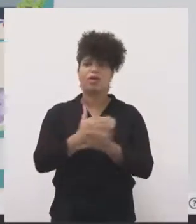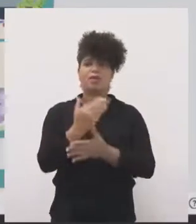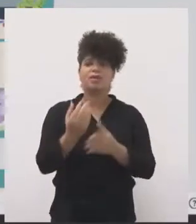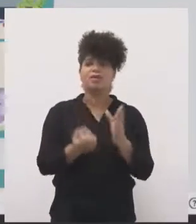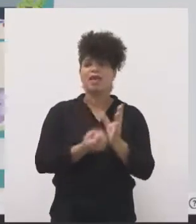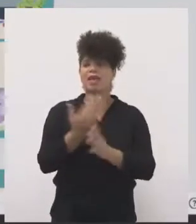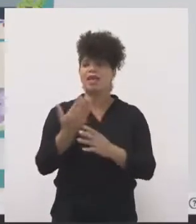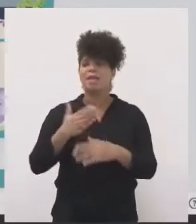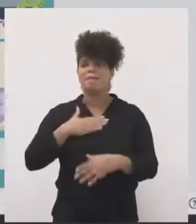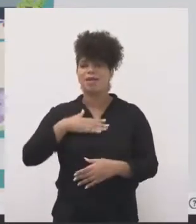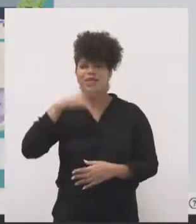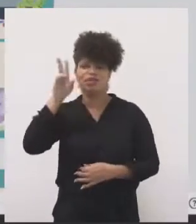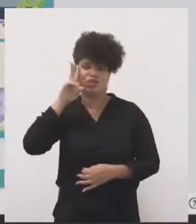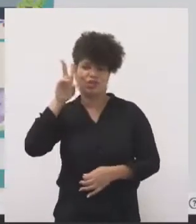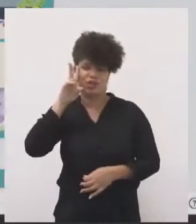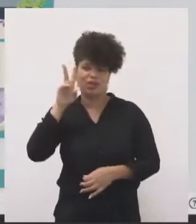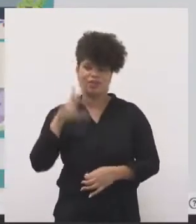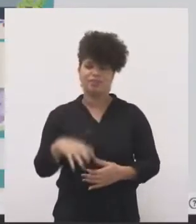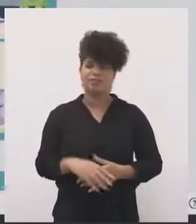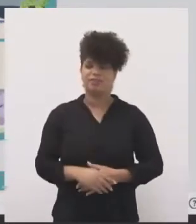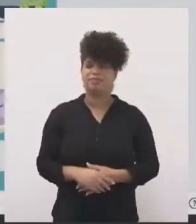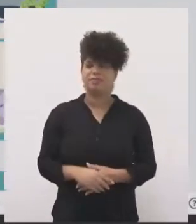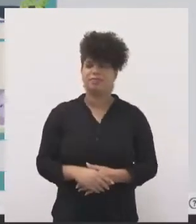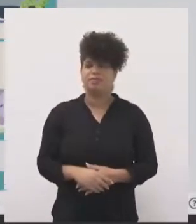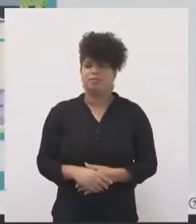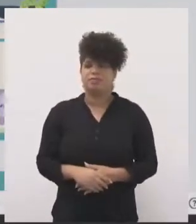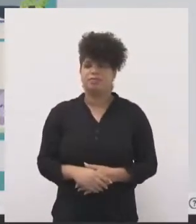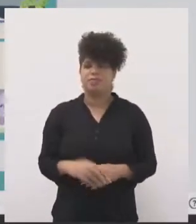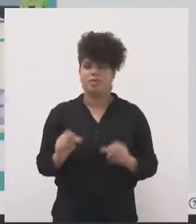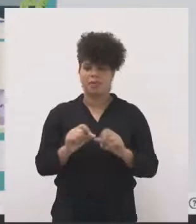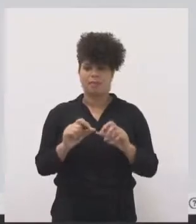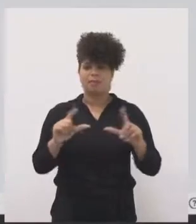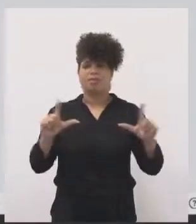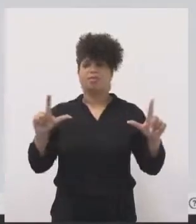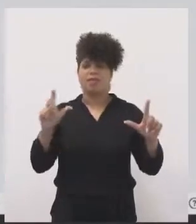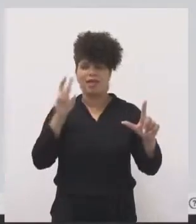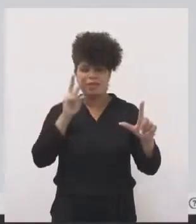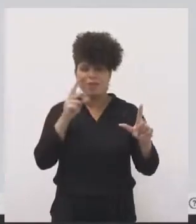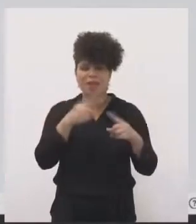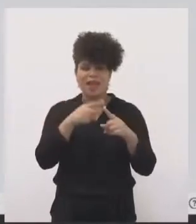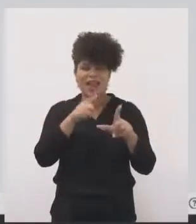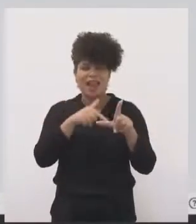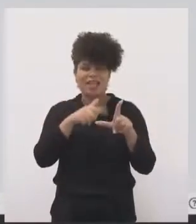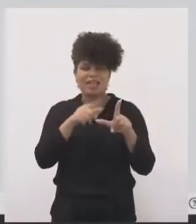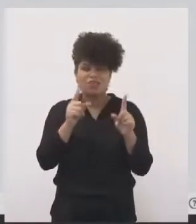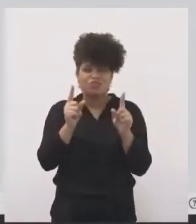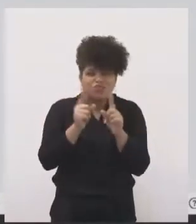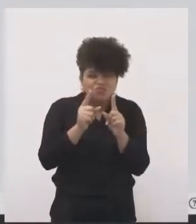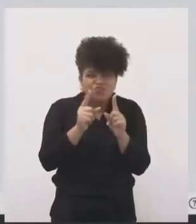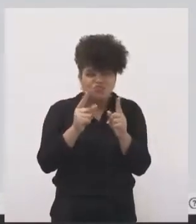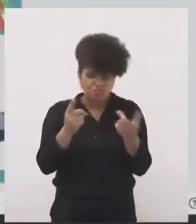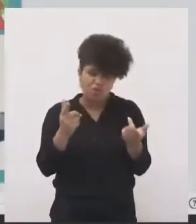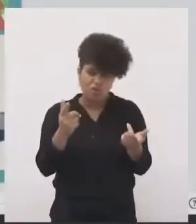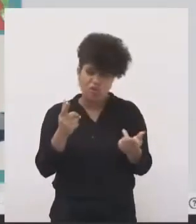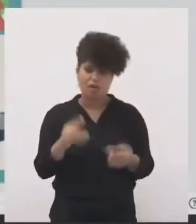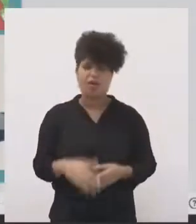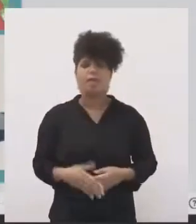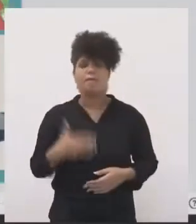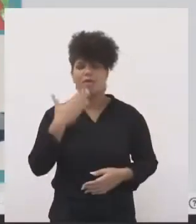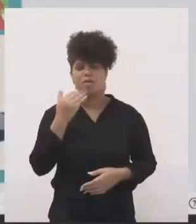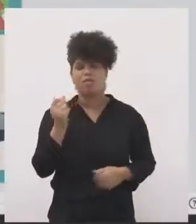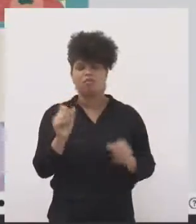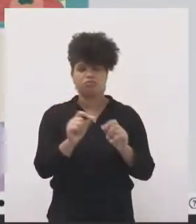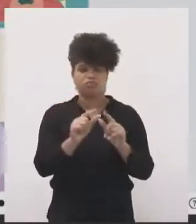minha historinha. Eu vou dar um Ctrl+ aqui para poder enxergar, porque... como é um quadrinho, é algo bem